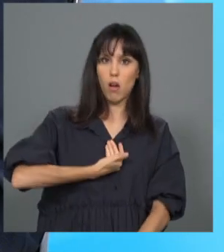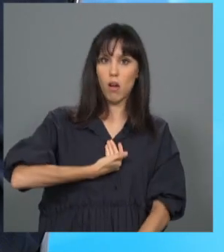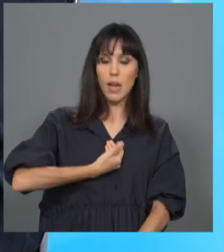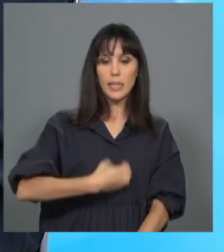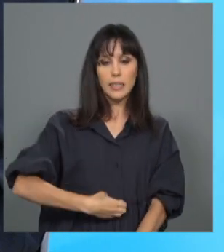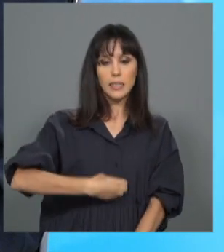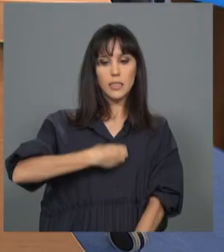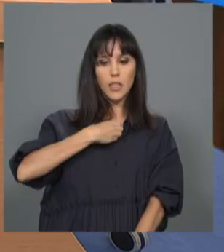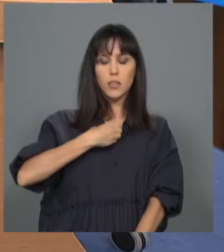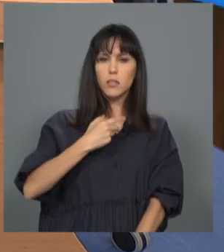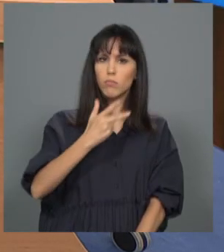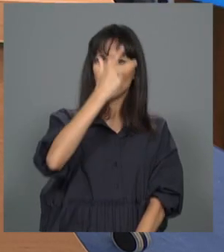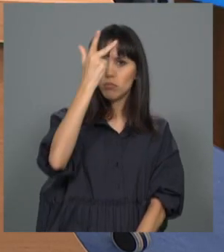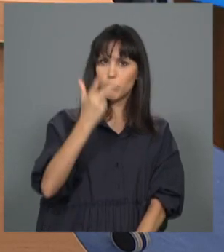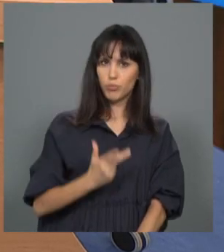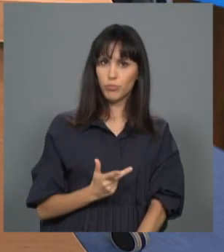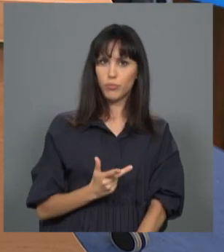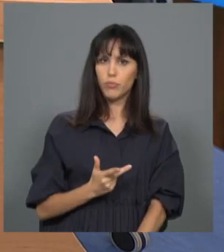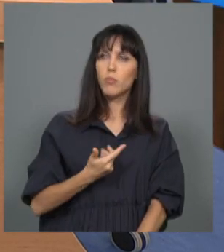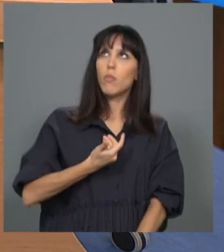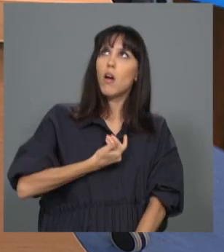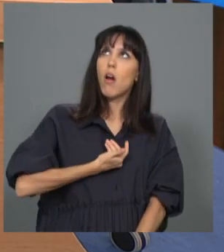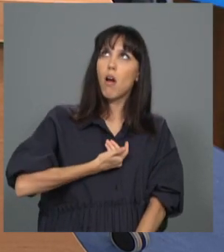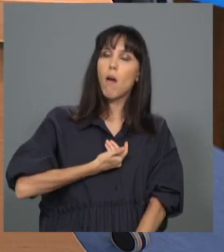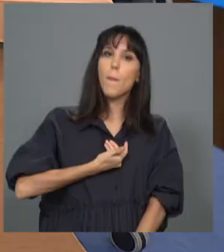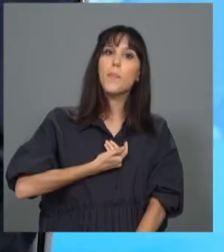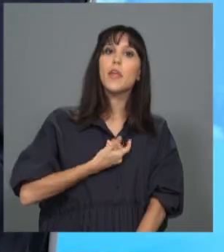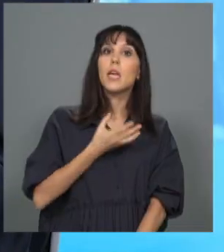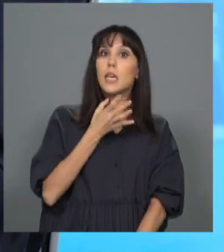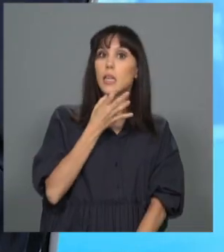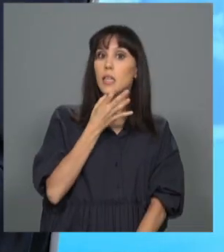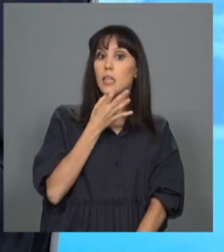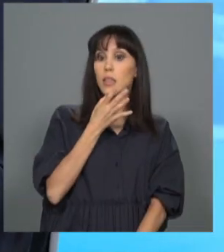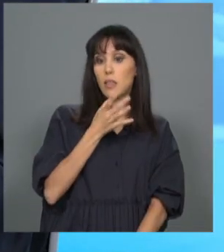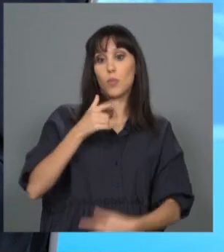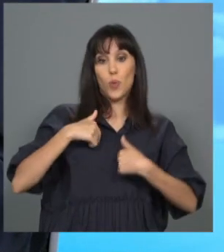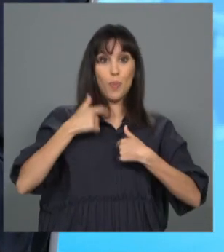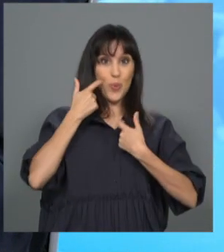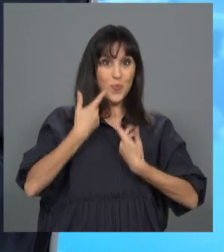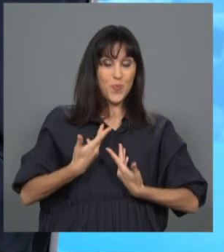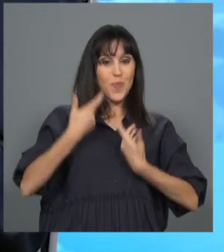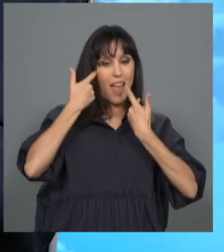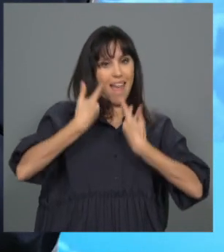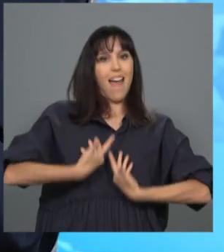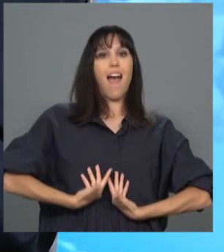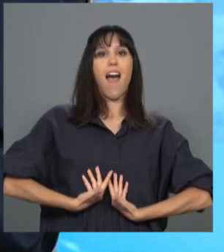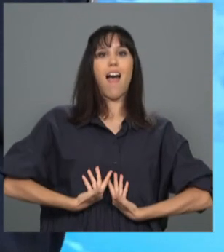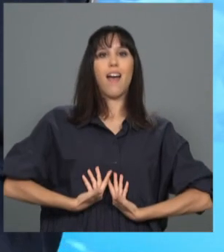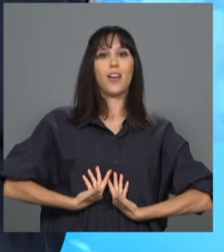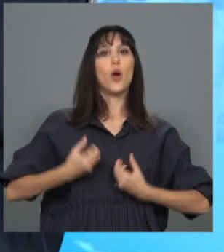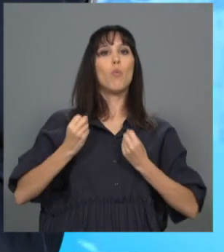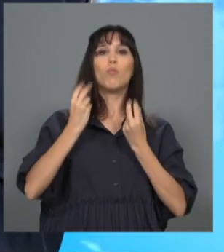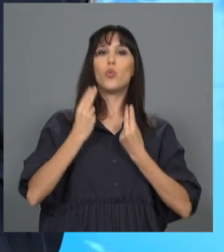em autenticidade e de nos dizermos nus e cruz diante do